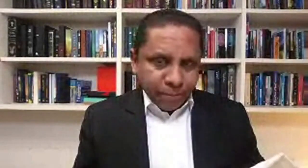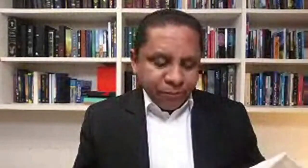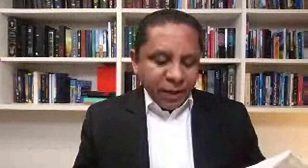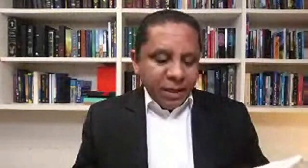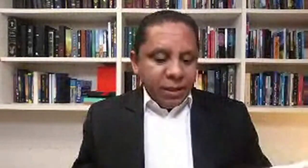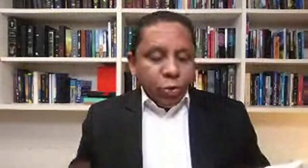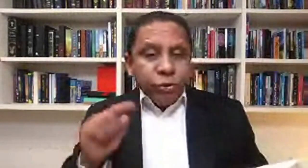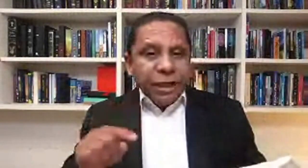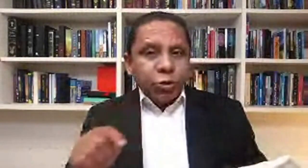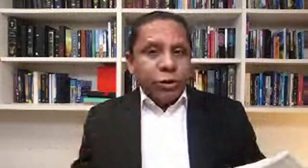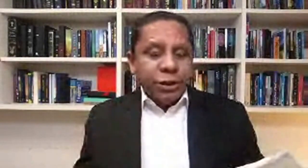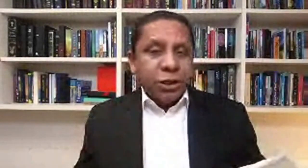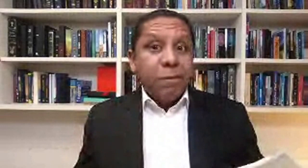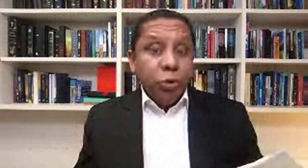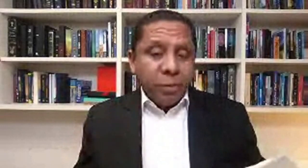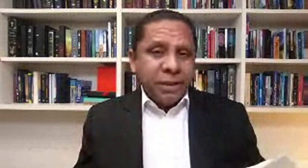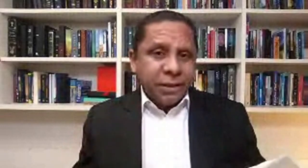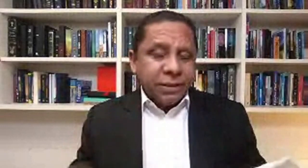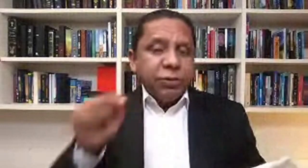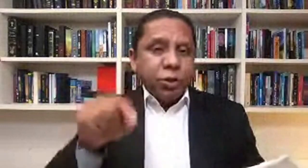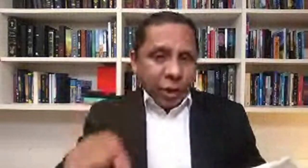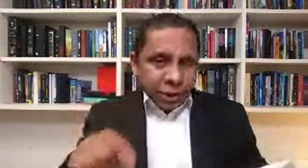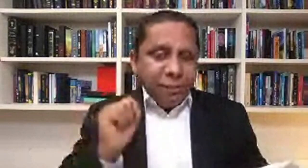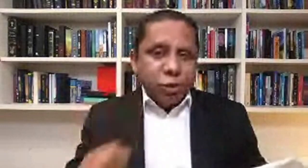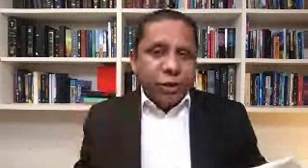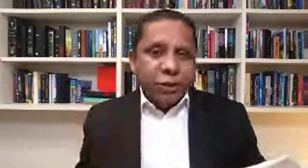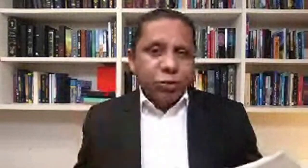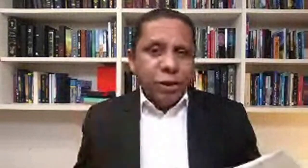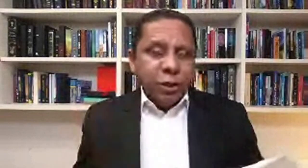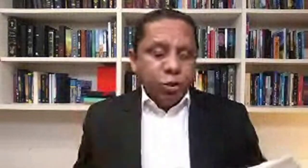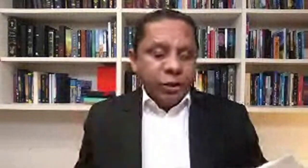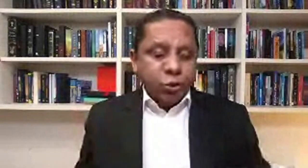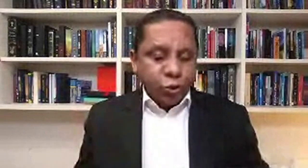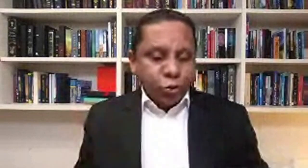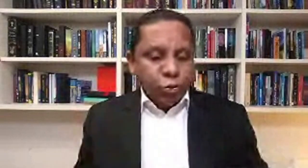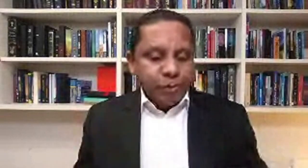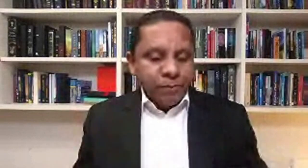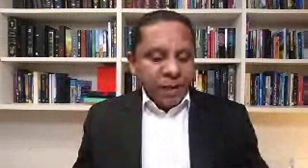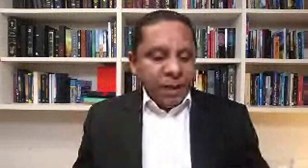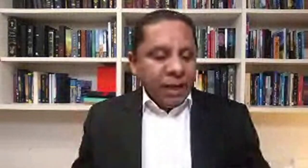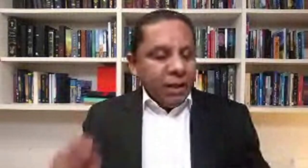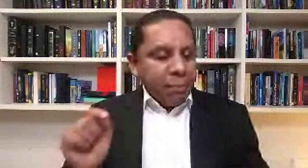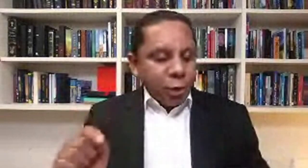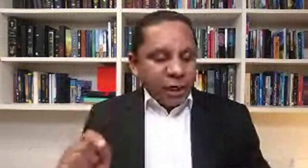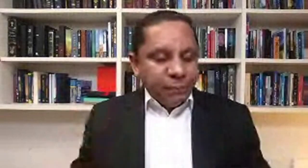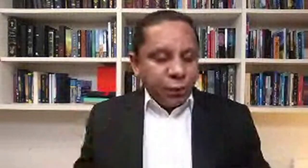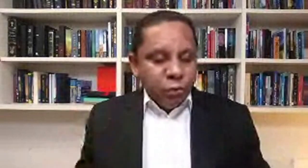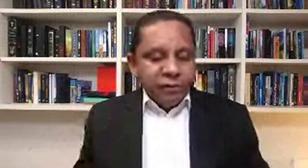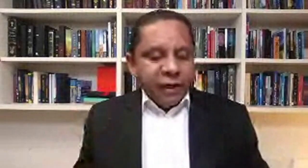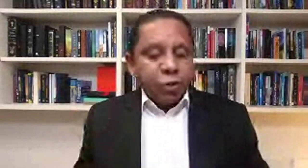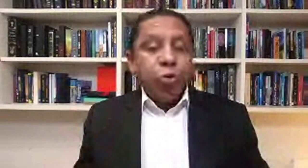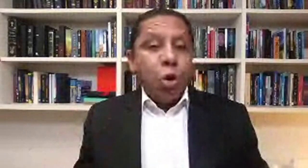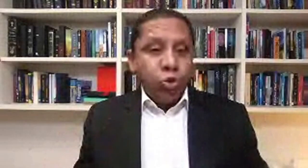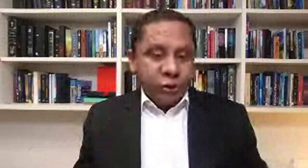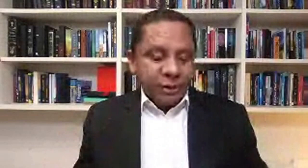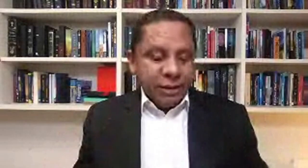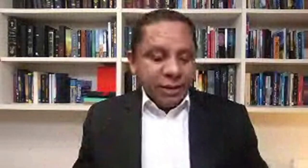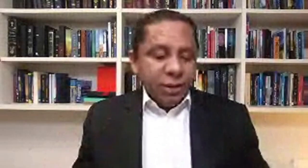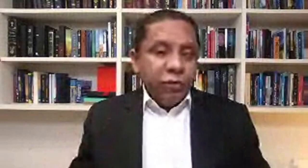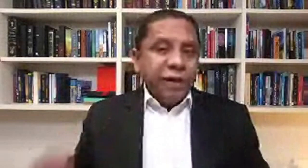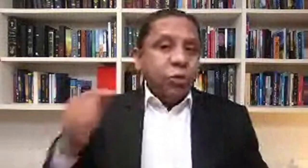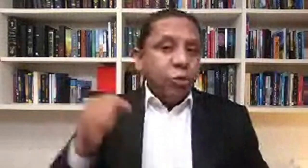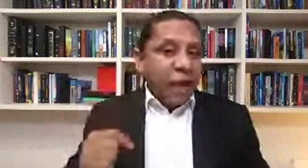tempos. Um texto que chama muito a minha atenção, e eu já mencionei isso durante o estudo, é Apocalipse 1, verso